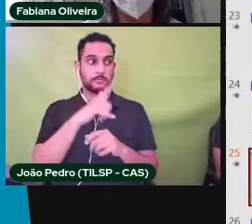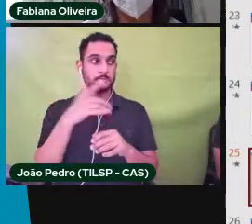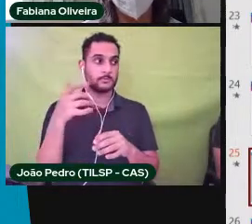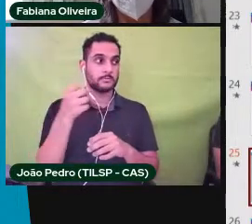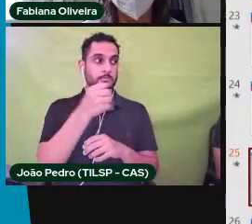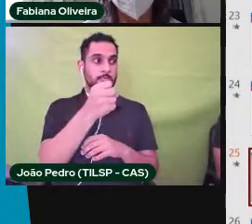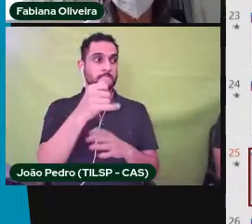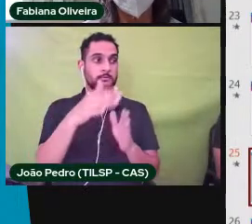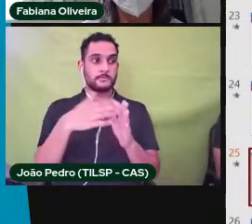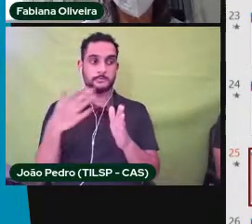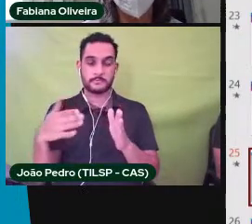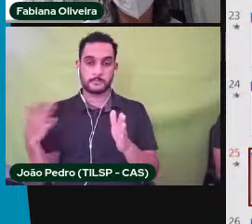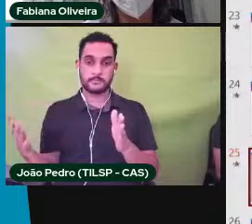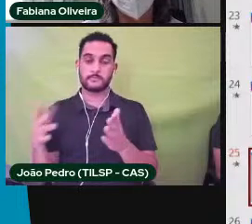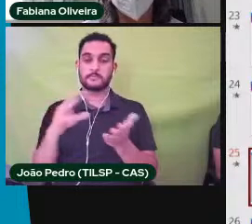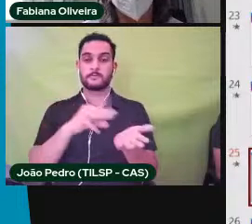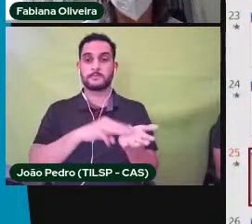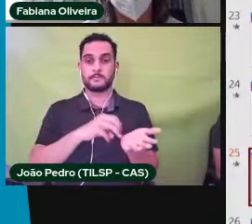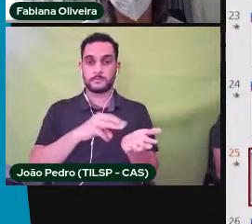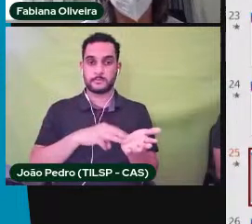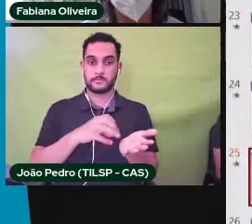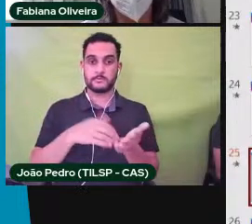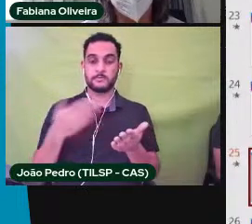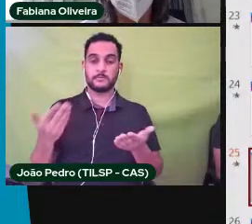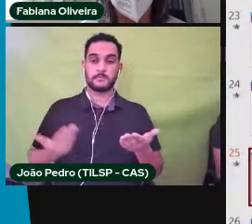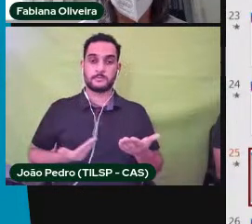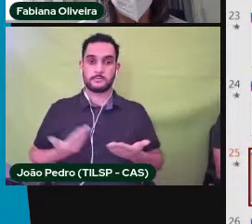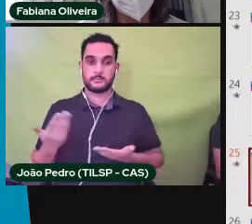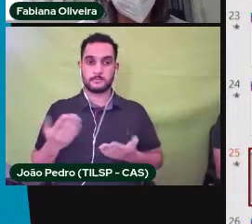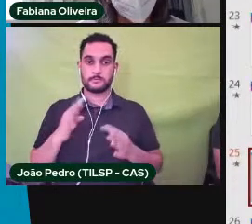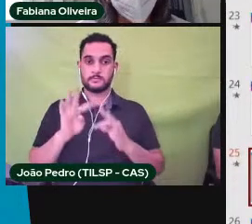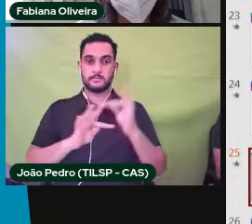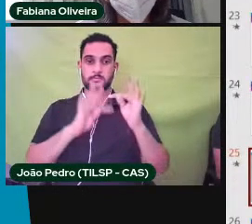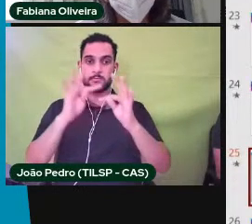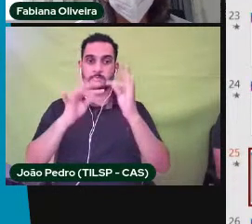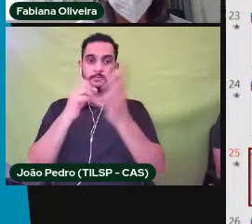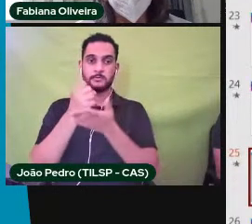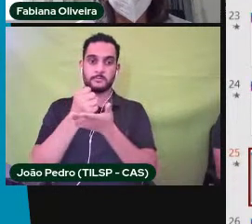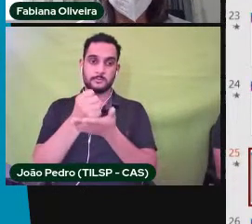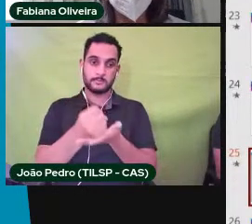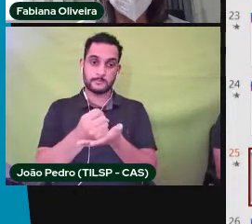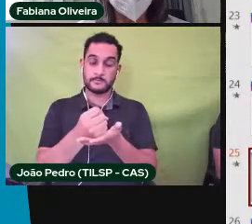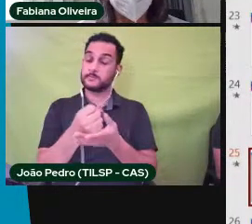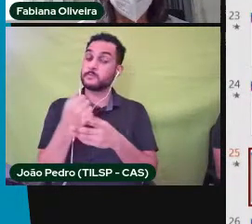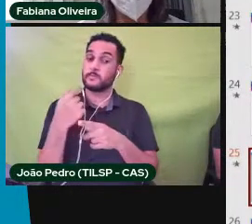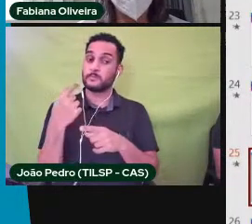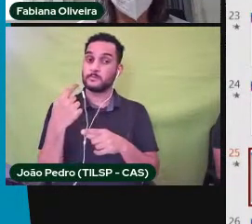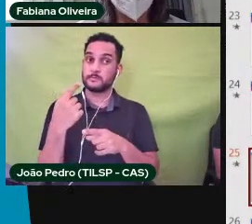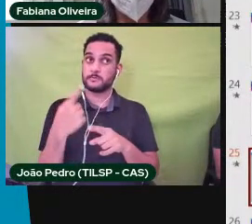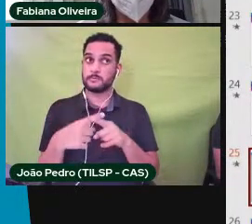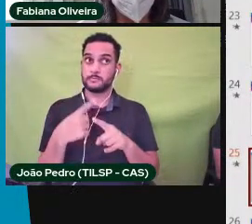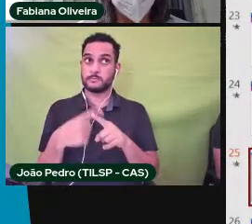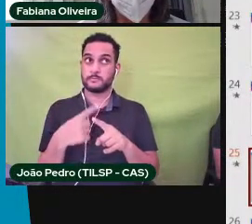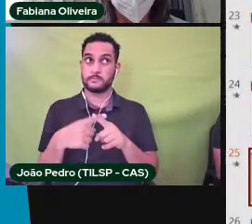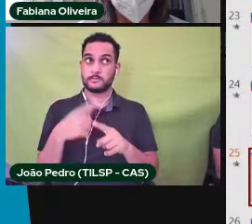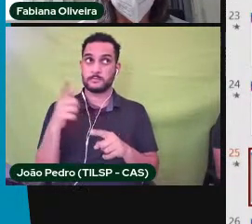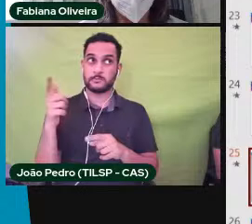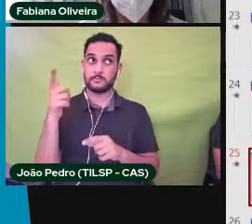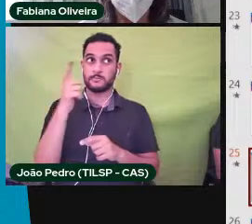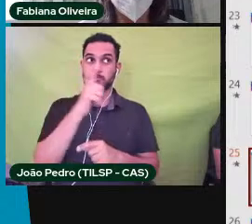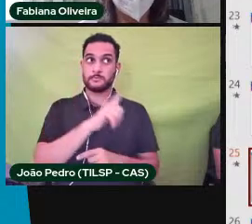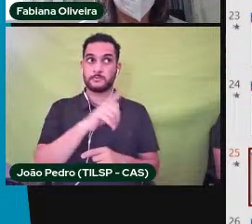práticas, processos, métodos e serviços de tecnologia assistiva. Para quê? maximizar, ampliar sua